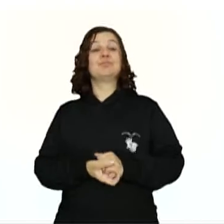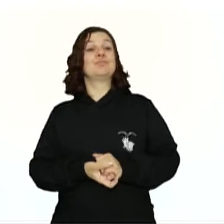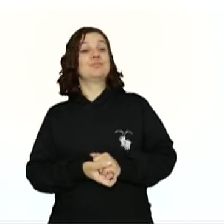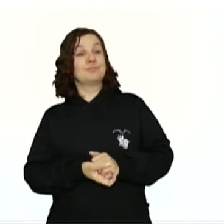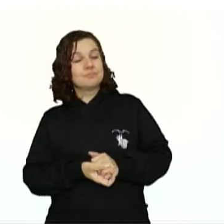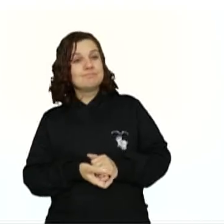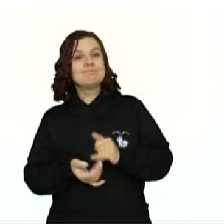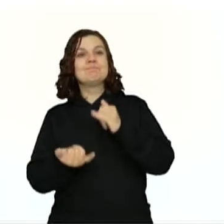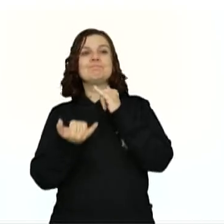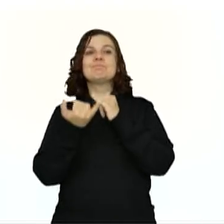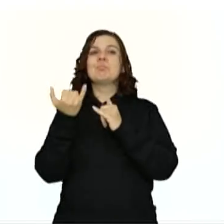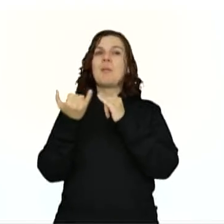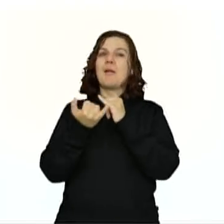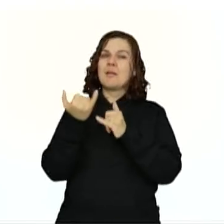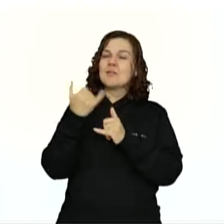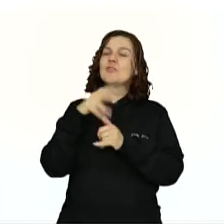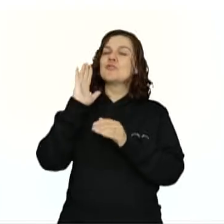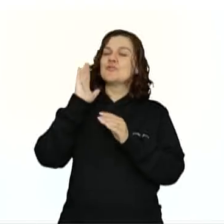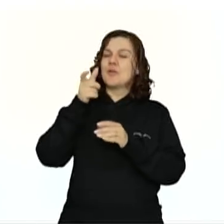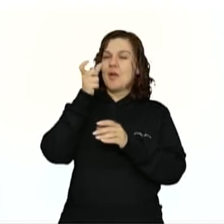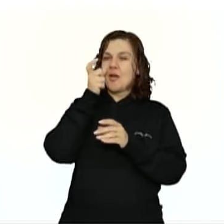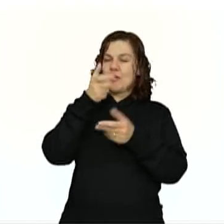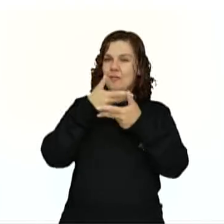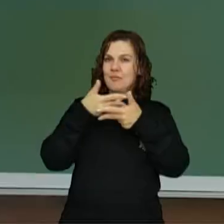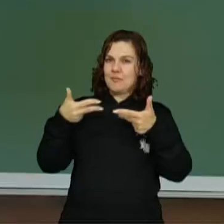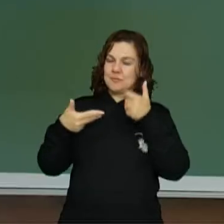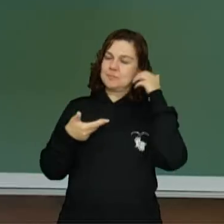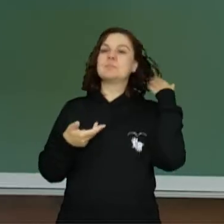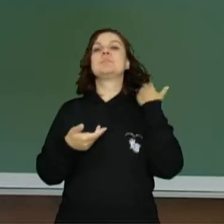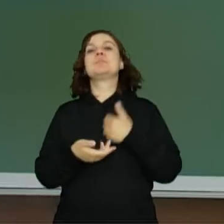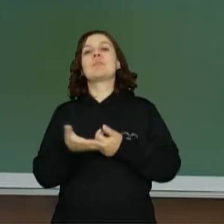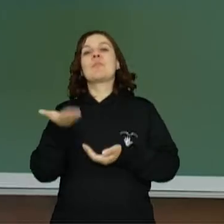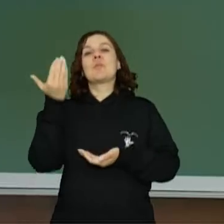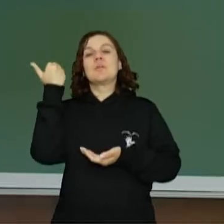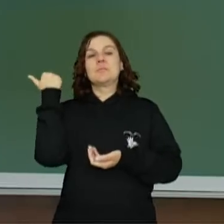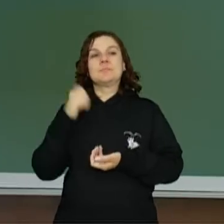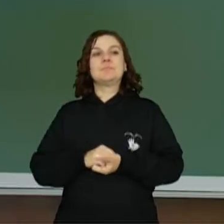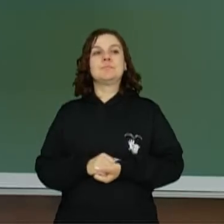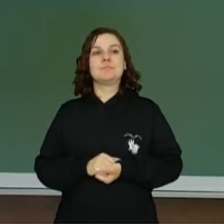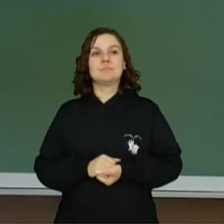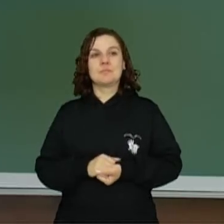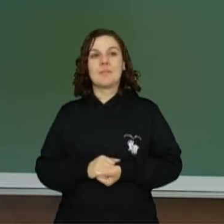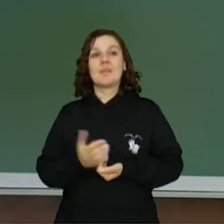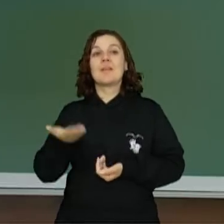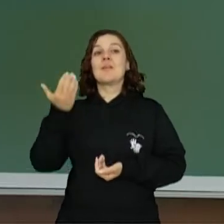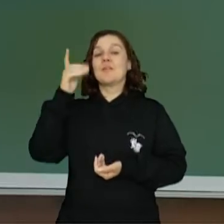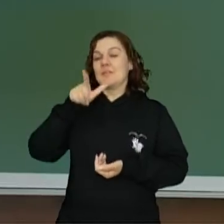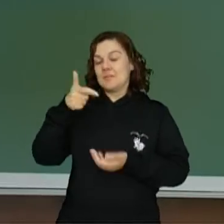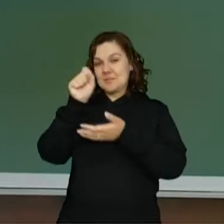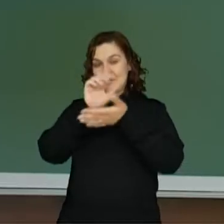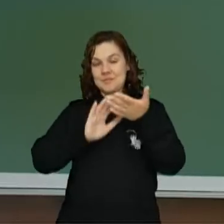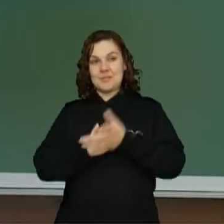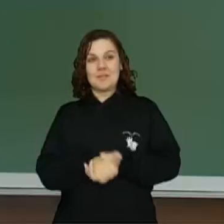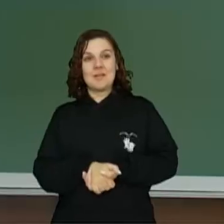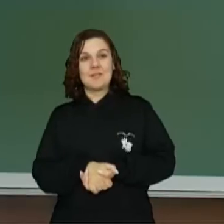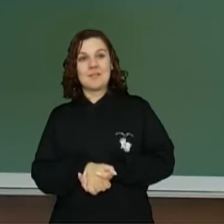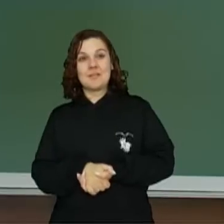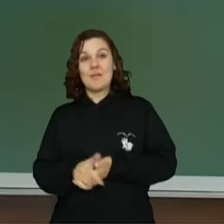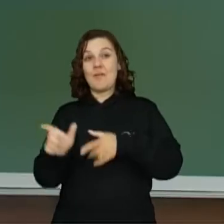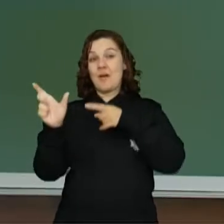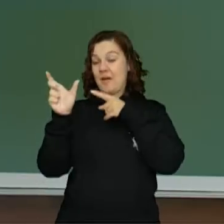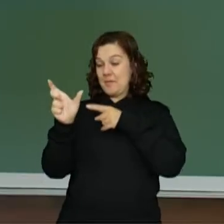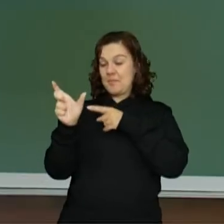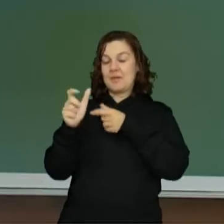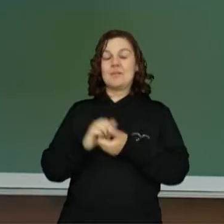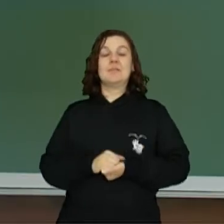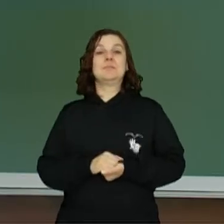Parece, prof, que eu já vi isso em outras paradas, né? Claro, na aula, no outro exercício. A palavra em